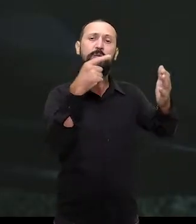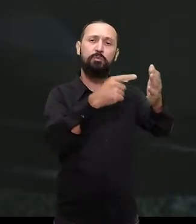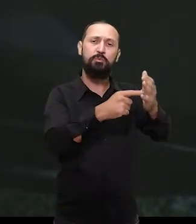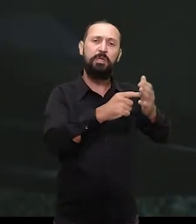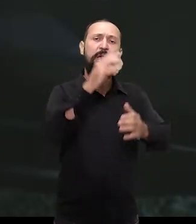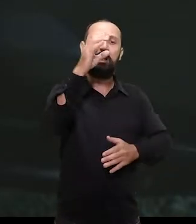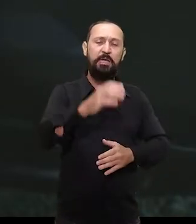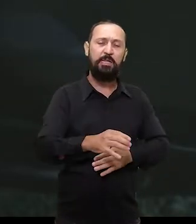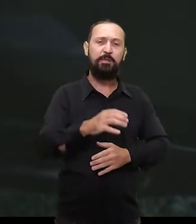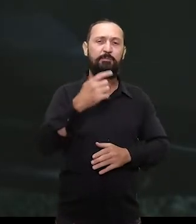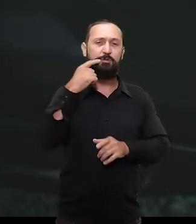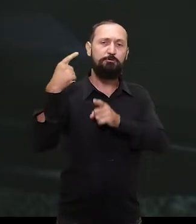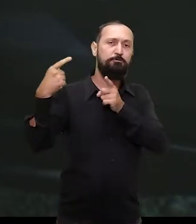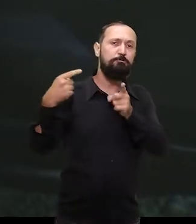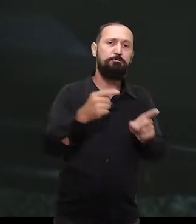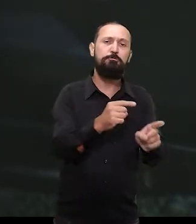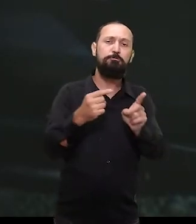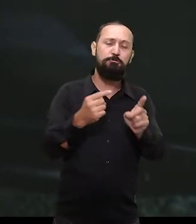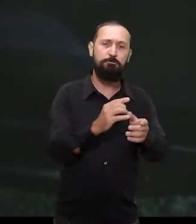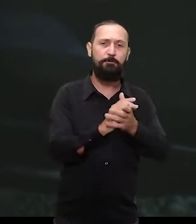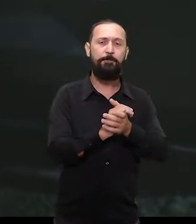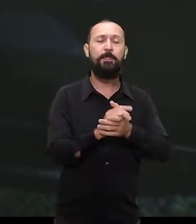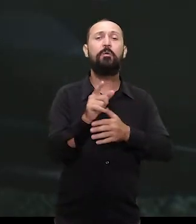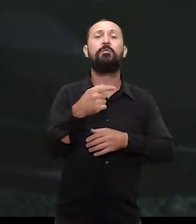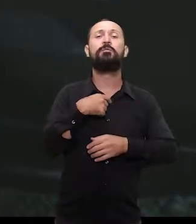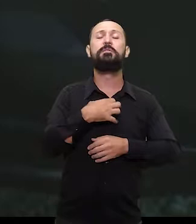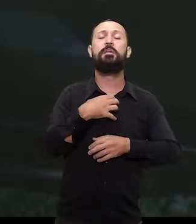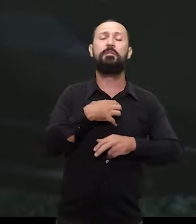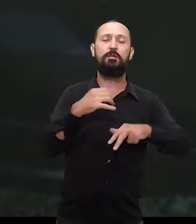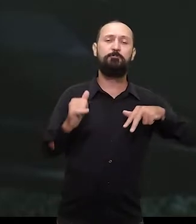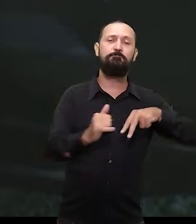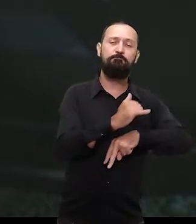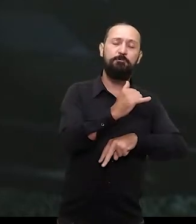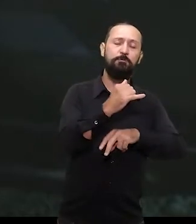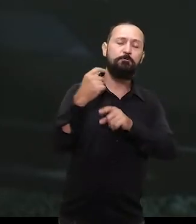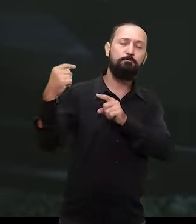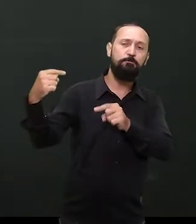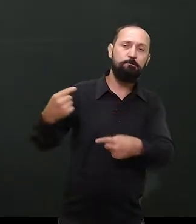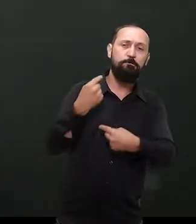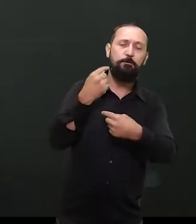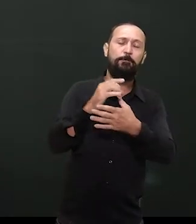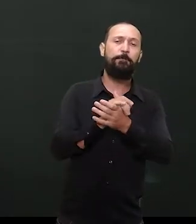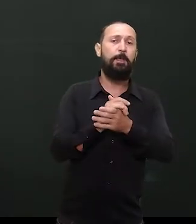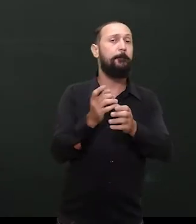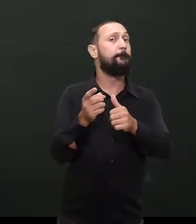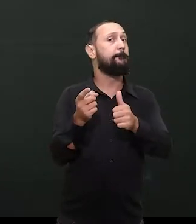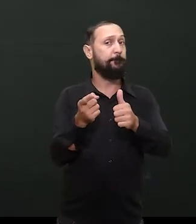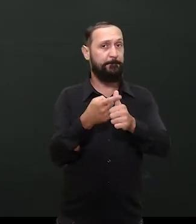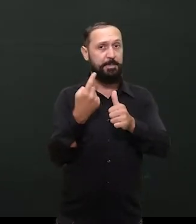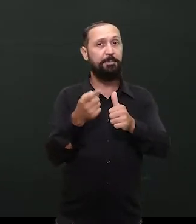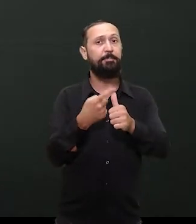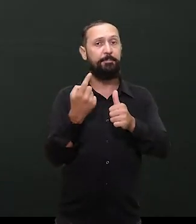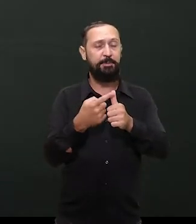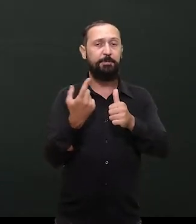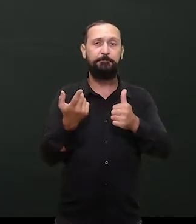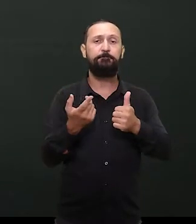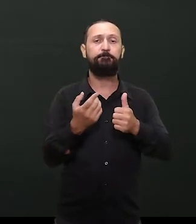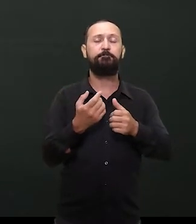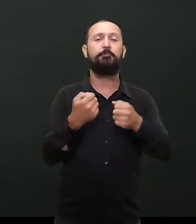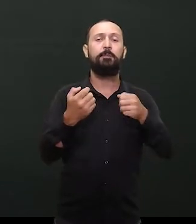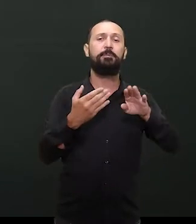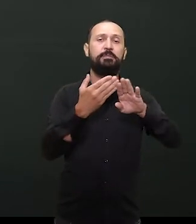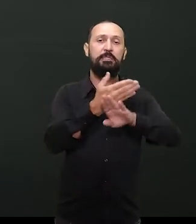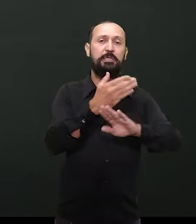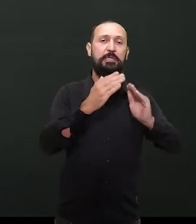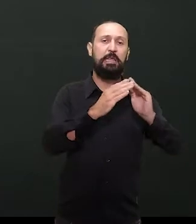e doutor o que deve ser feito quando se torna uma vítima desse crime de estoque é primeiramente ela deve